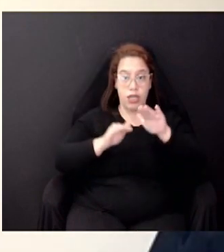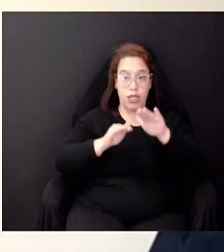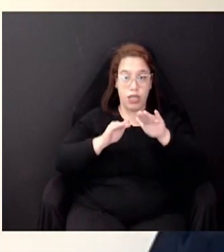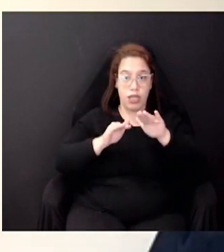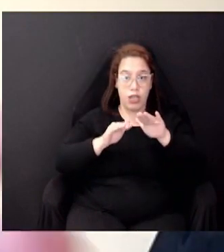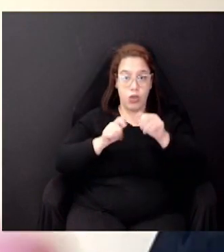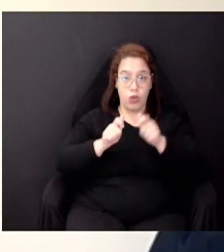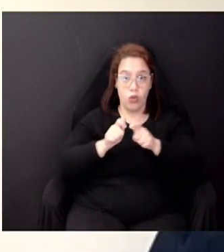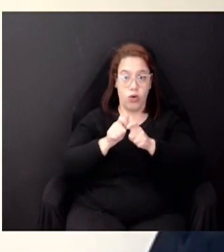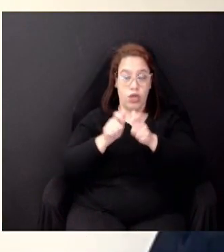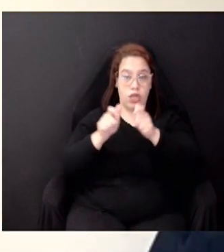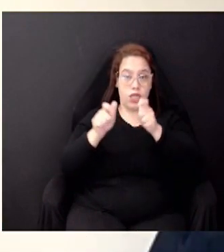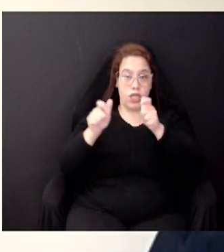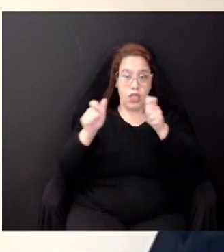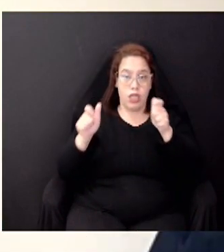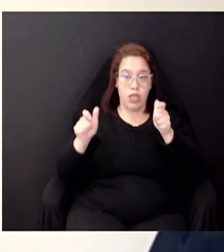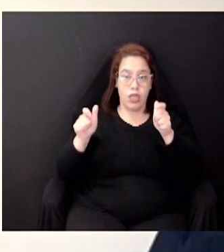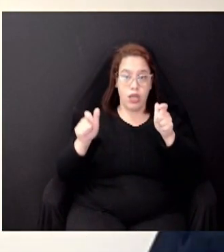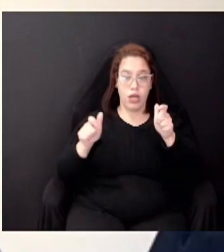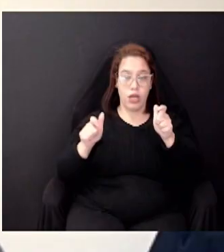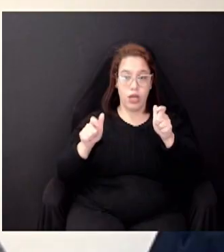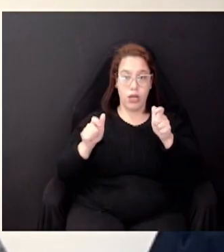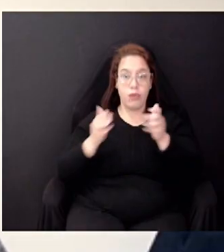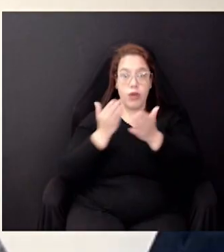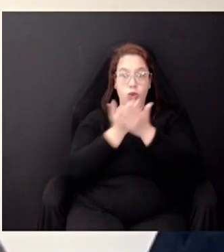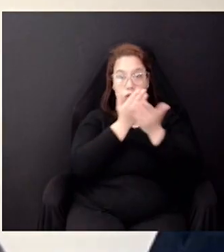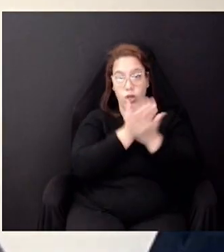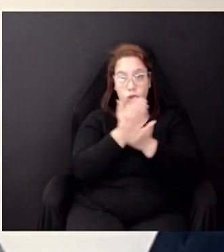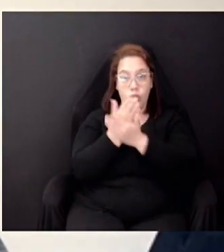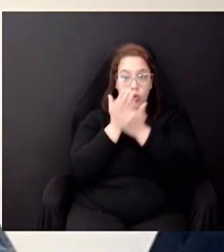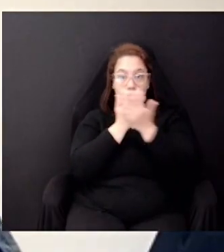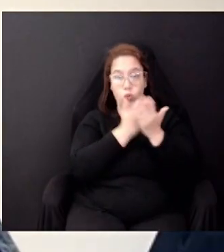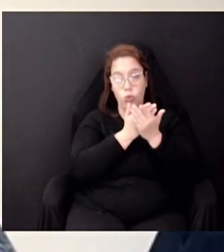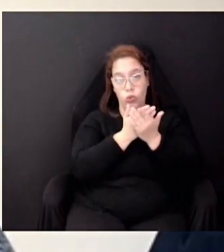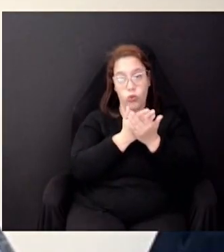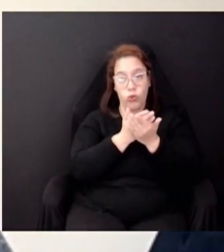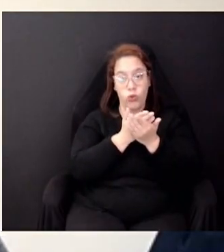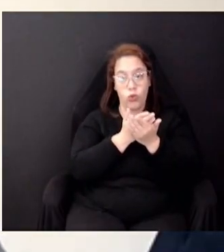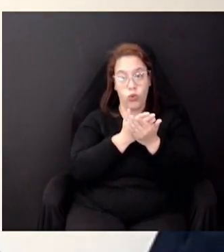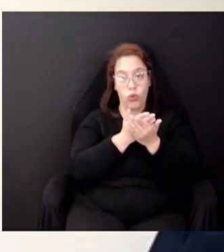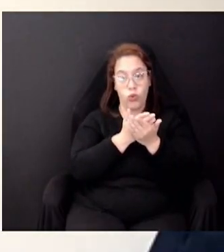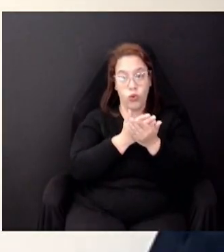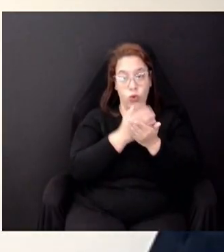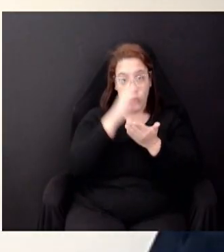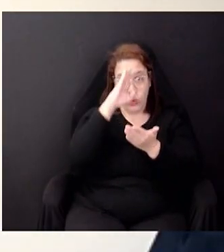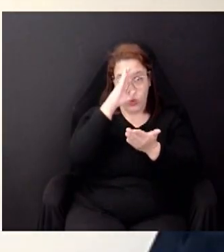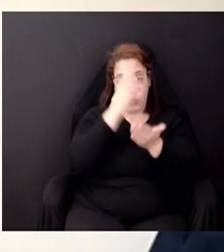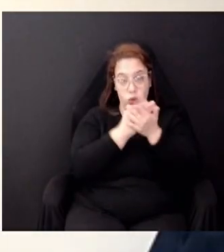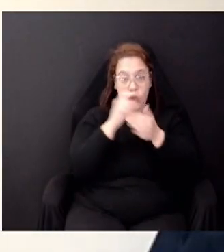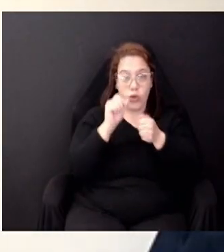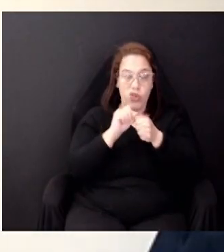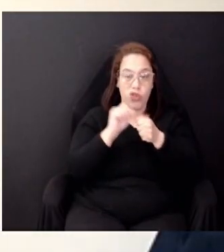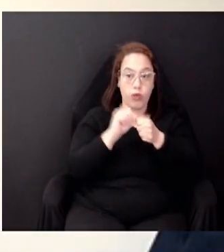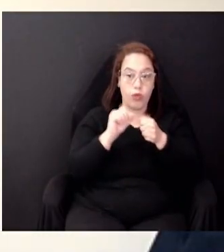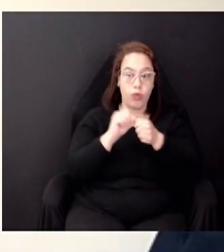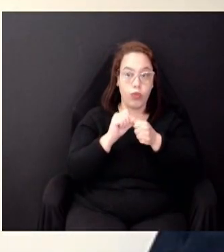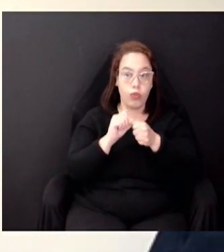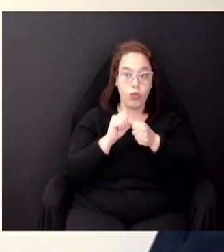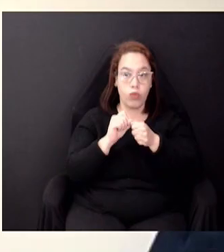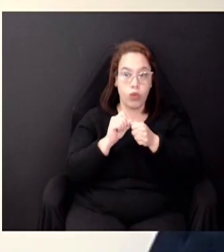excesso pelos estudos, né? Então, eu acredito que fazer, de fato, um caminho